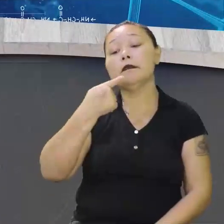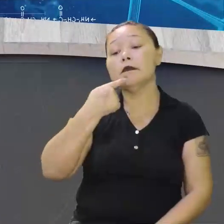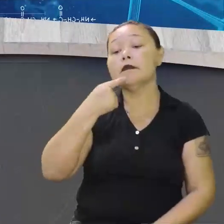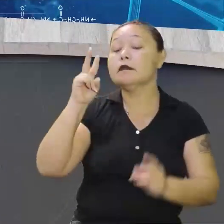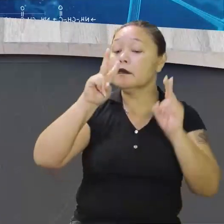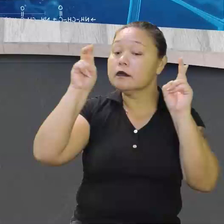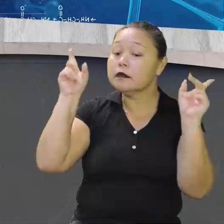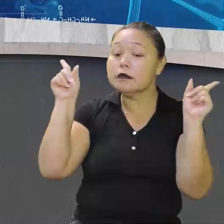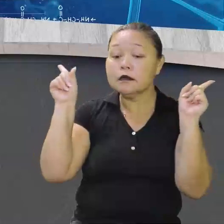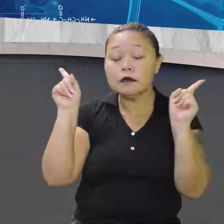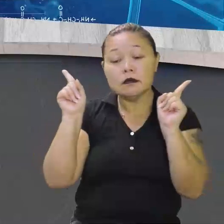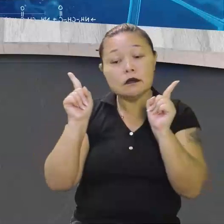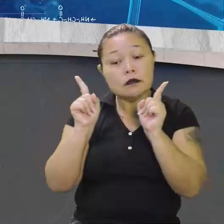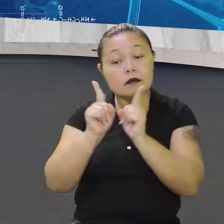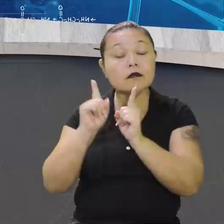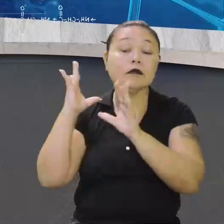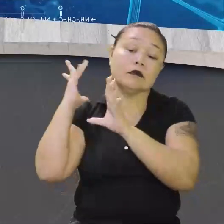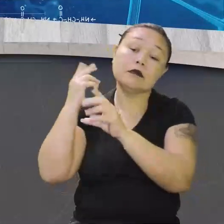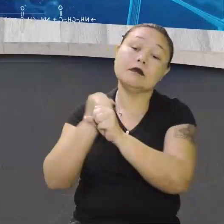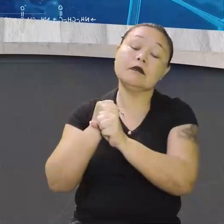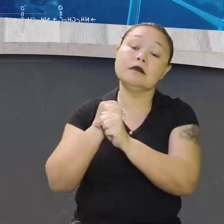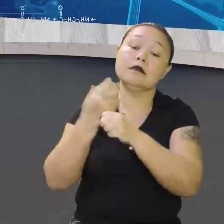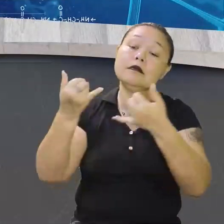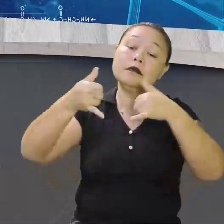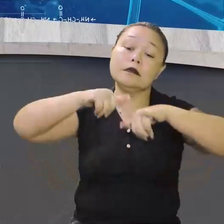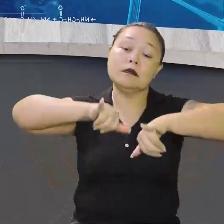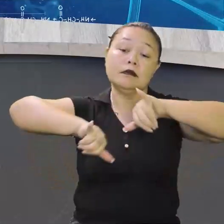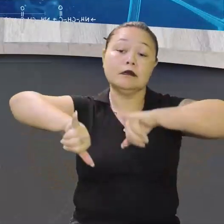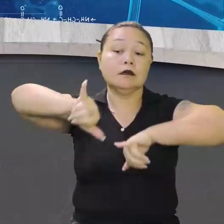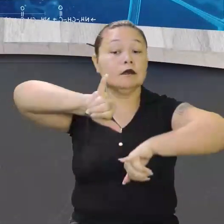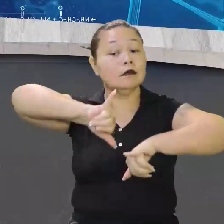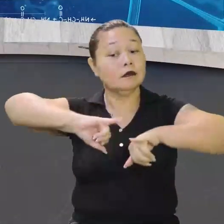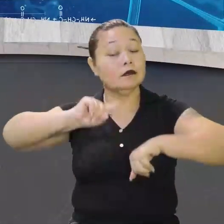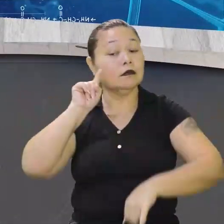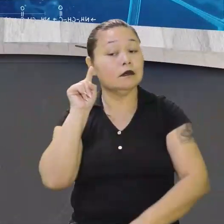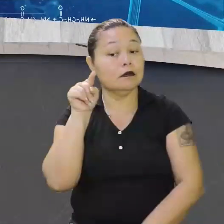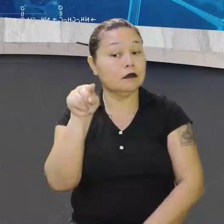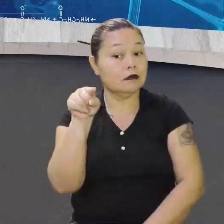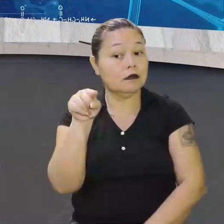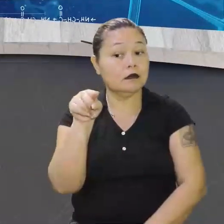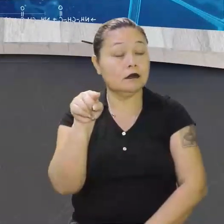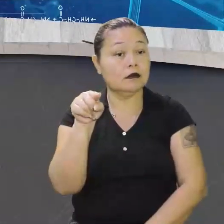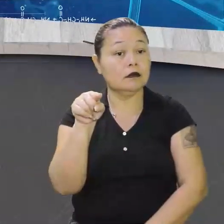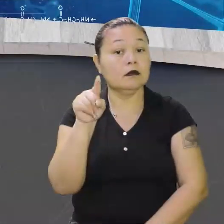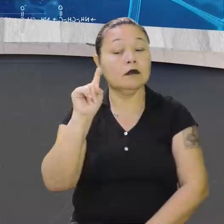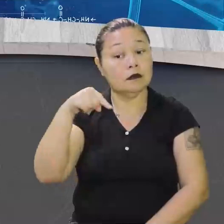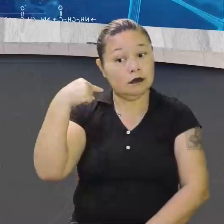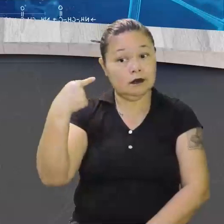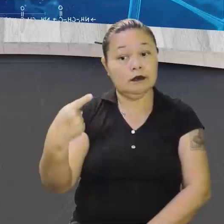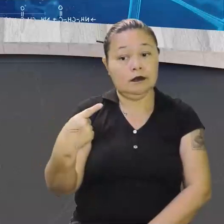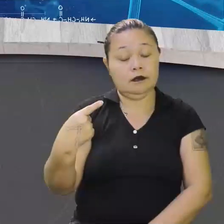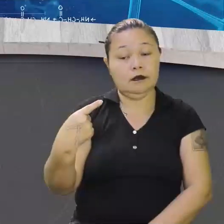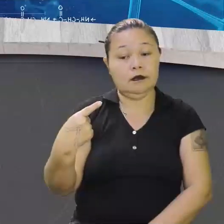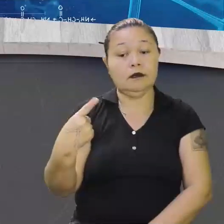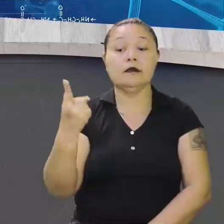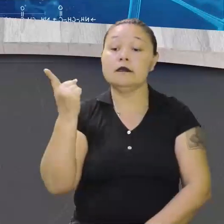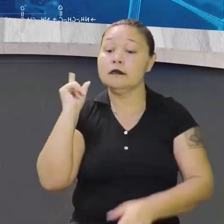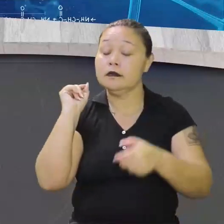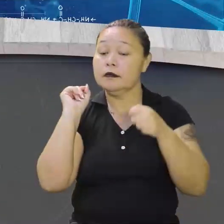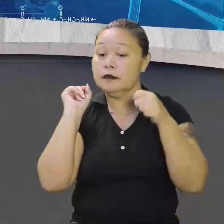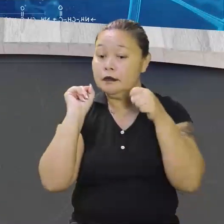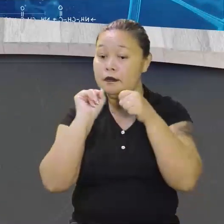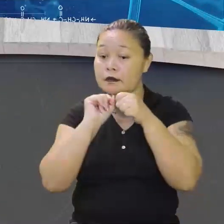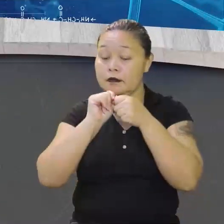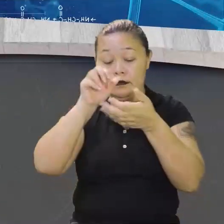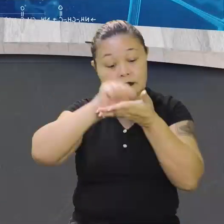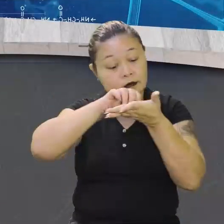breve revisão sobre a química e que você, logo mais, realizará a sua